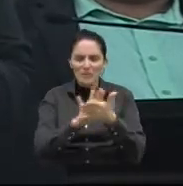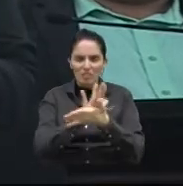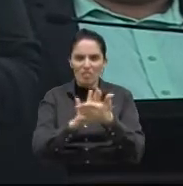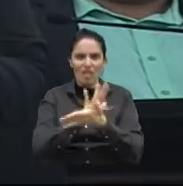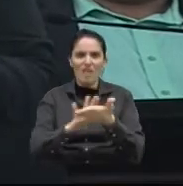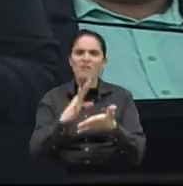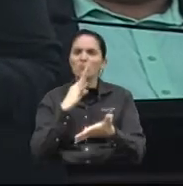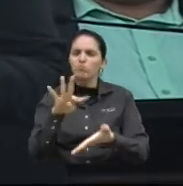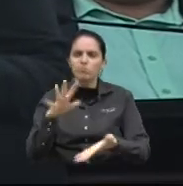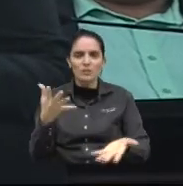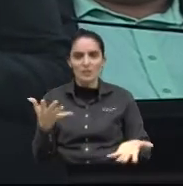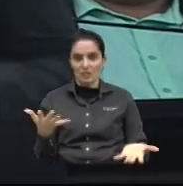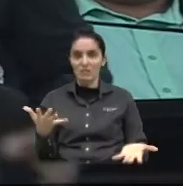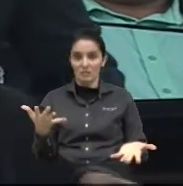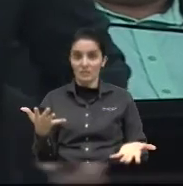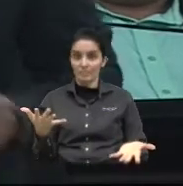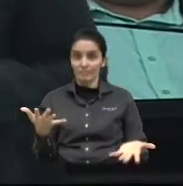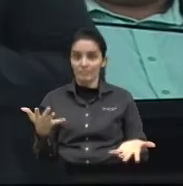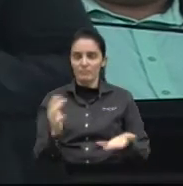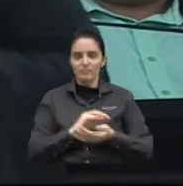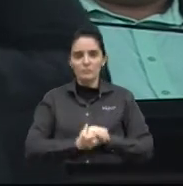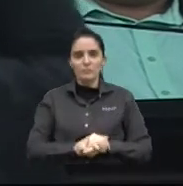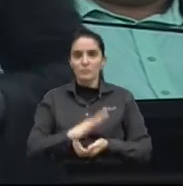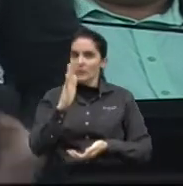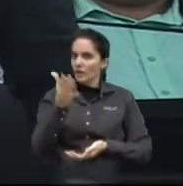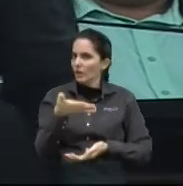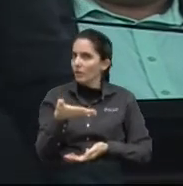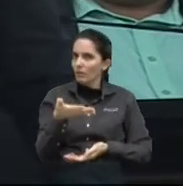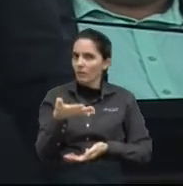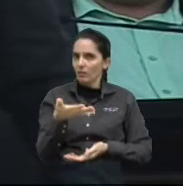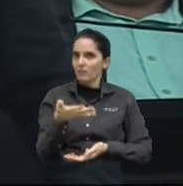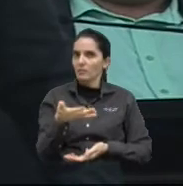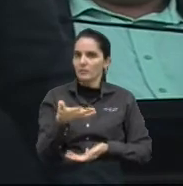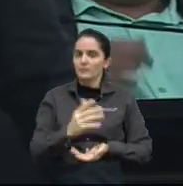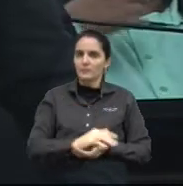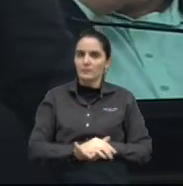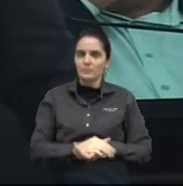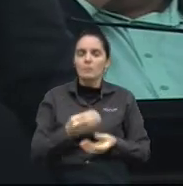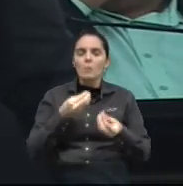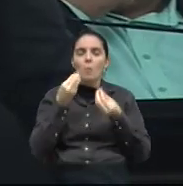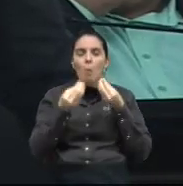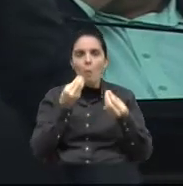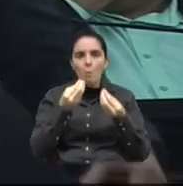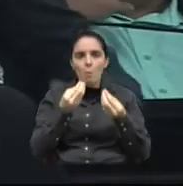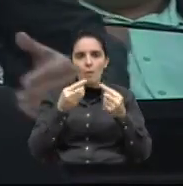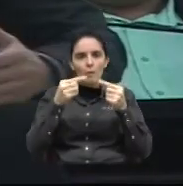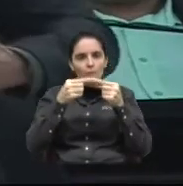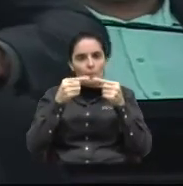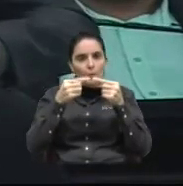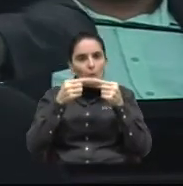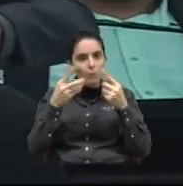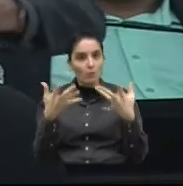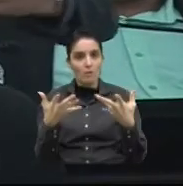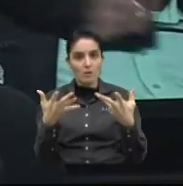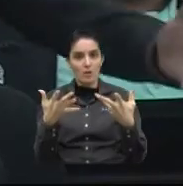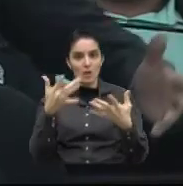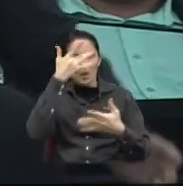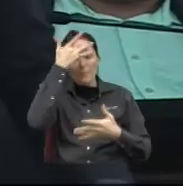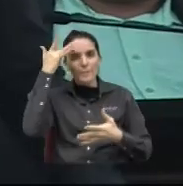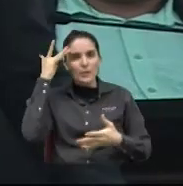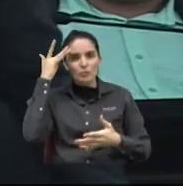presidente agora como é que nós vamos concordar que a pessoa mudar o seu